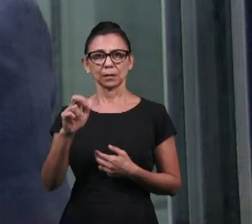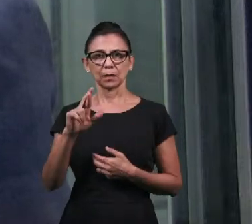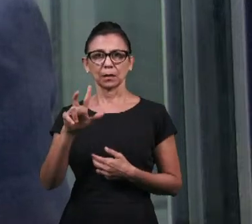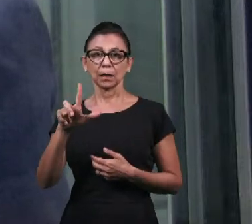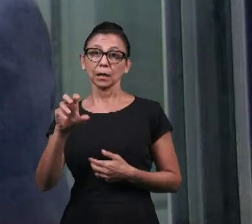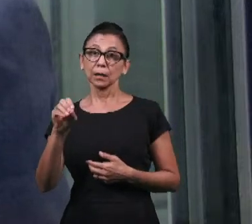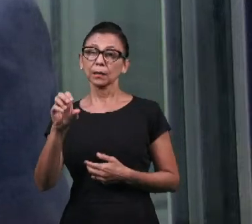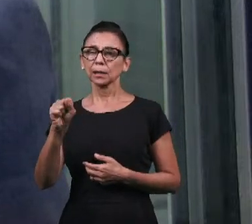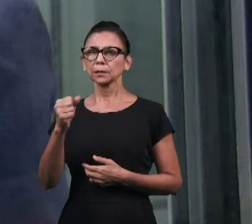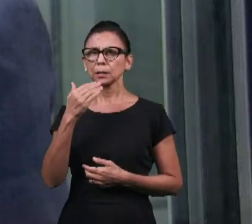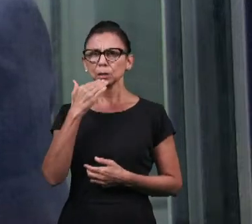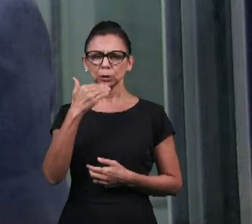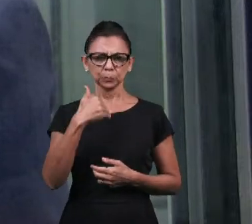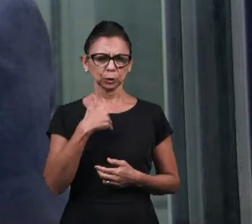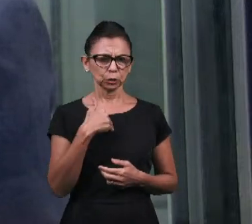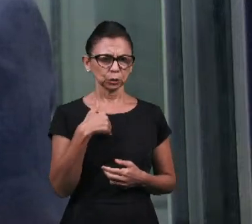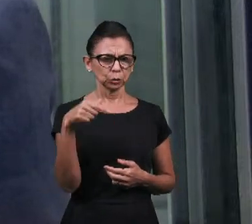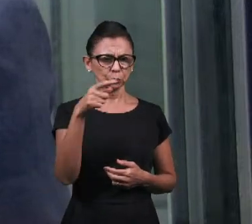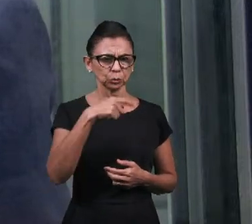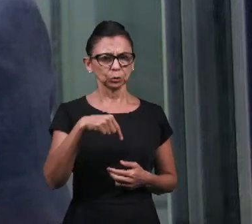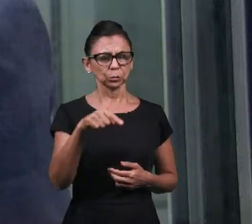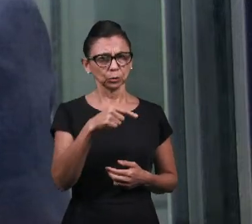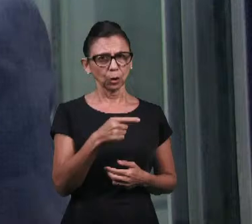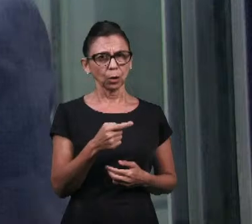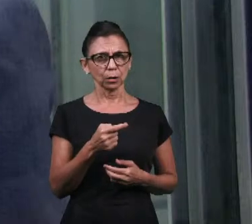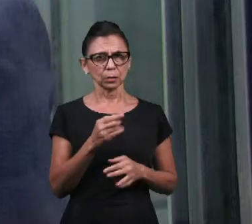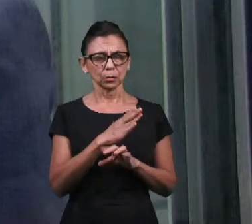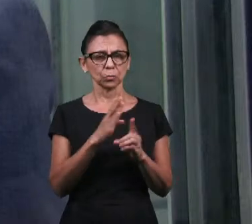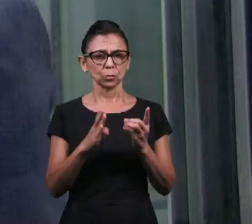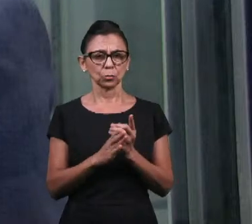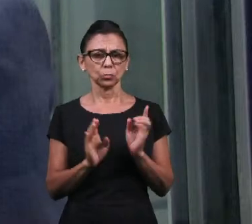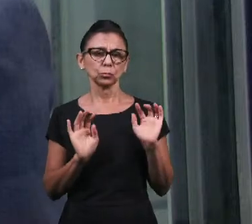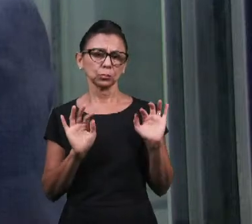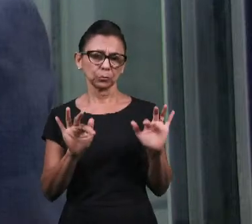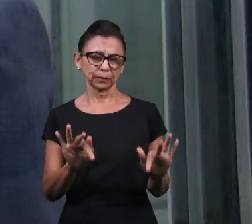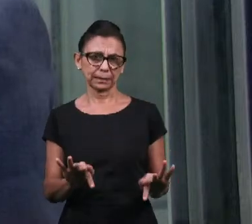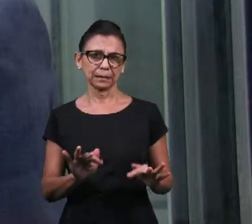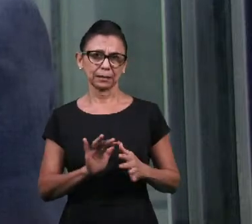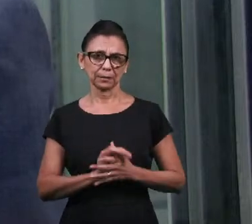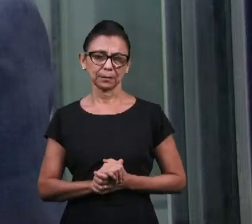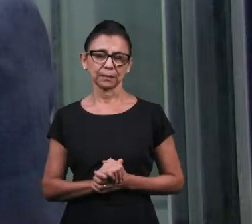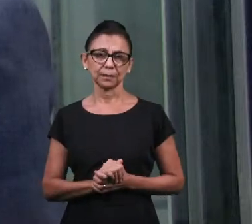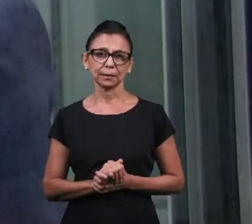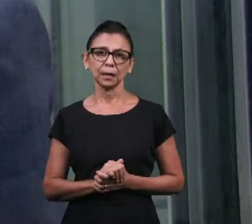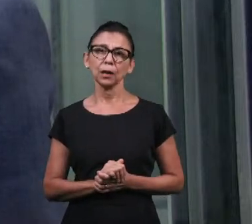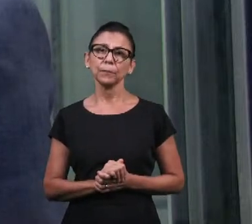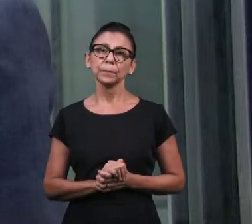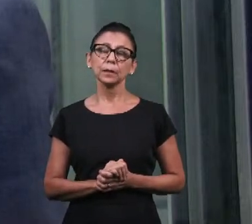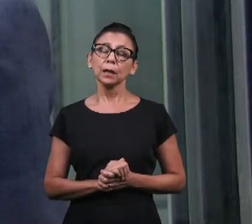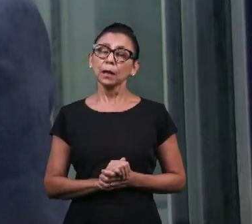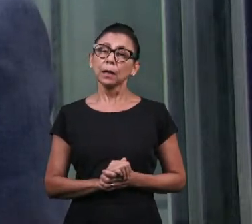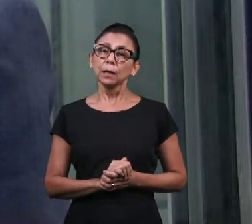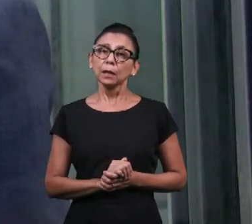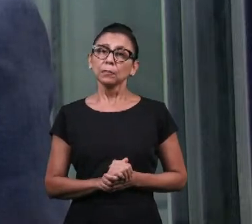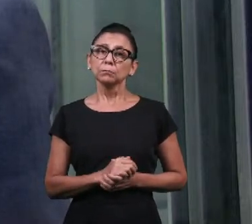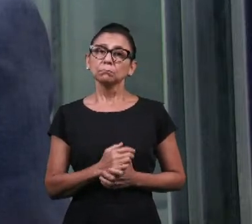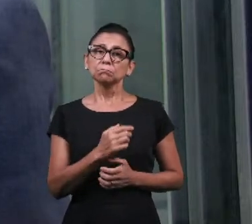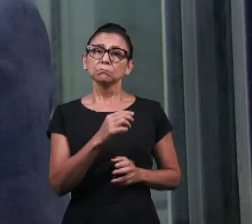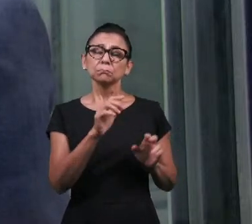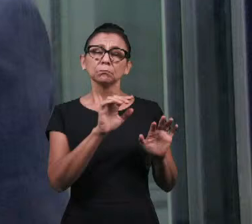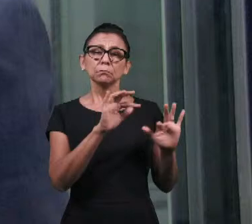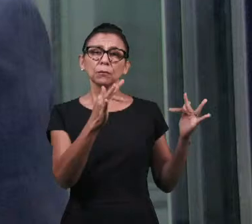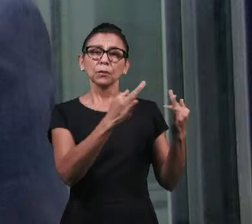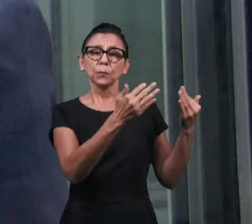nós recebêssemos, ao final do culto, um pastor com a família dele para jantar na nossa casa, porque era próxima